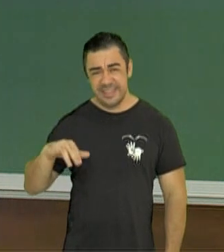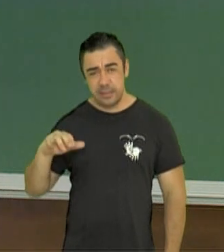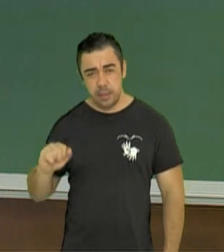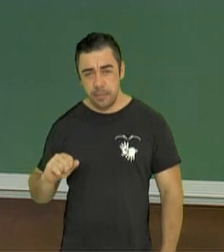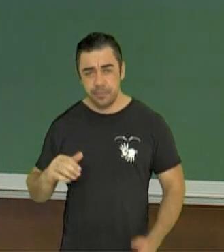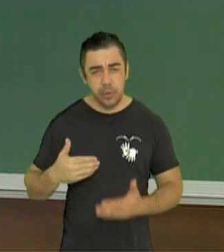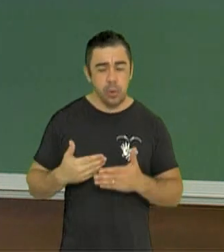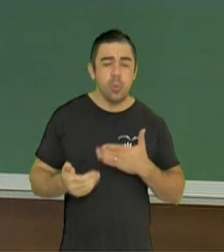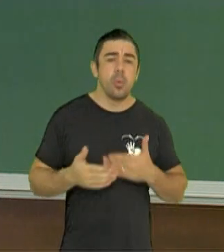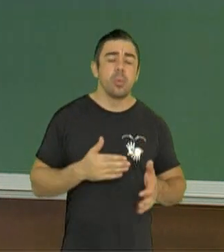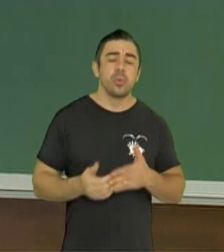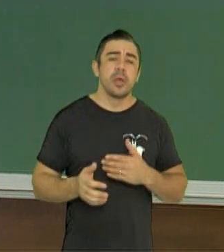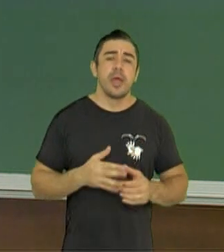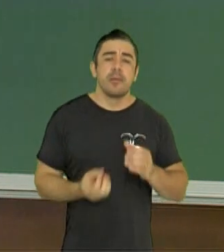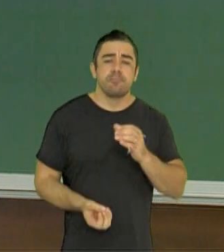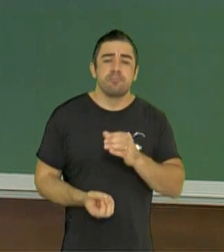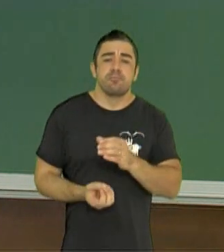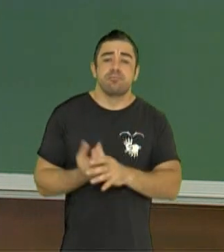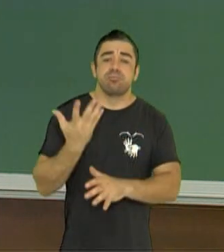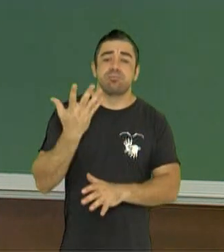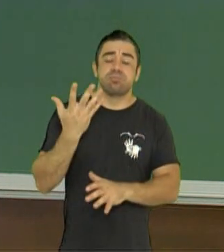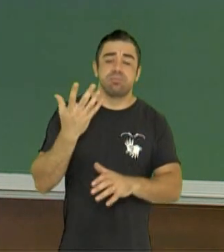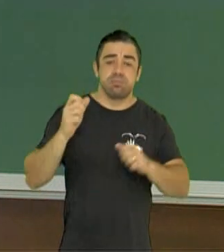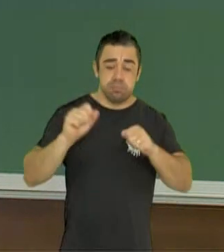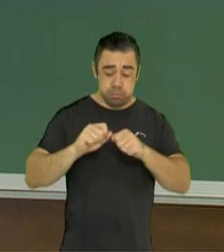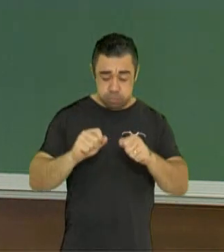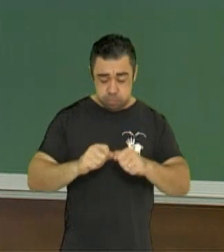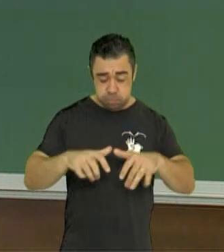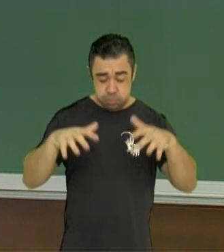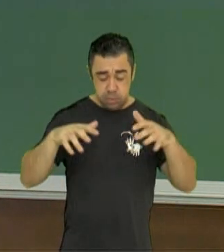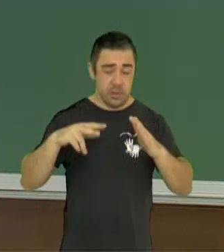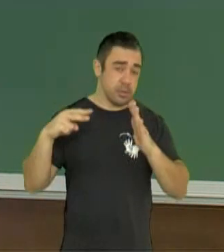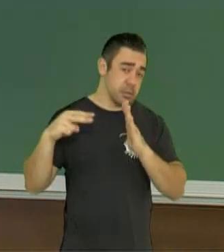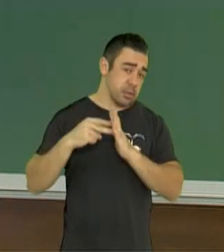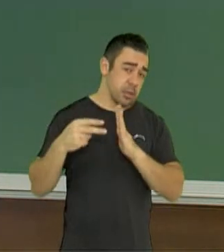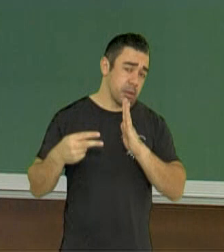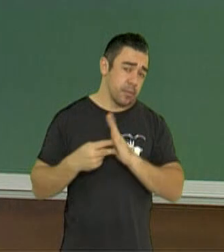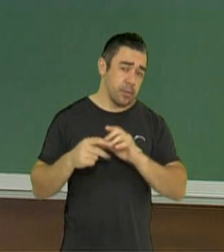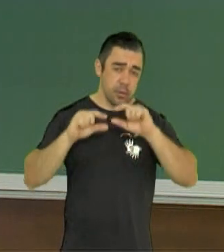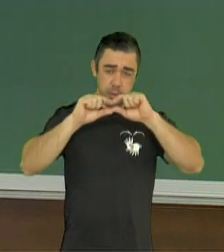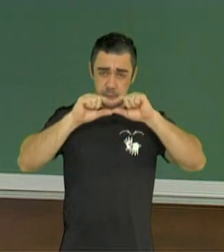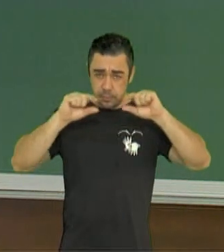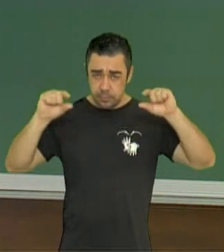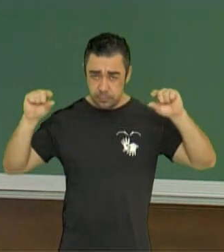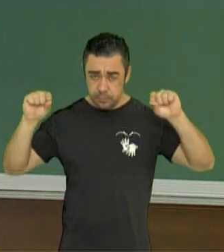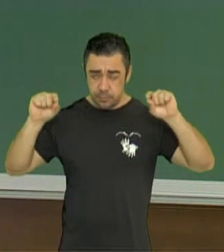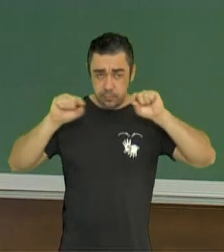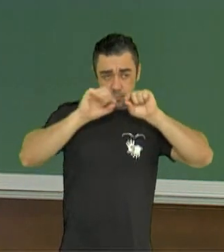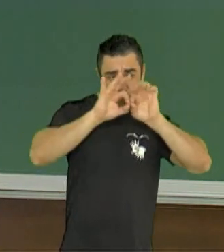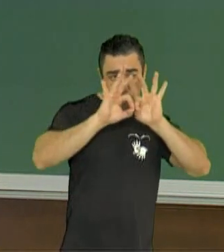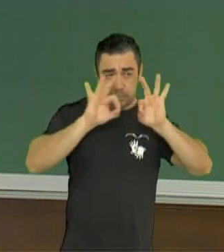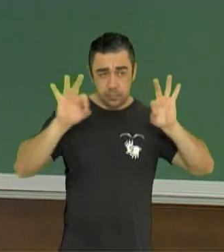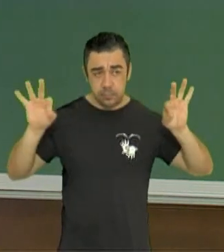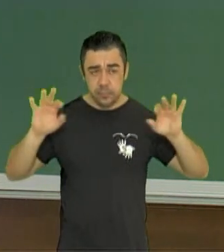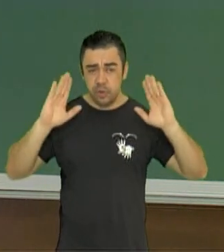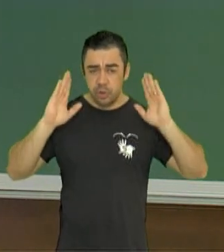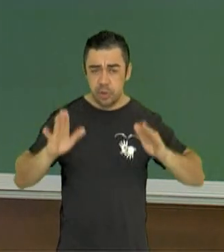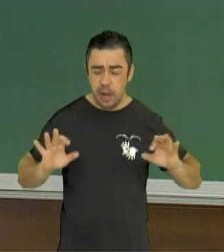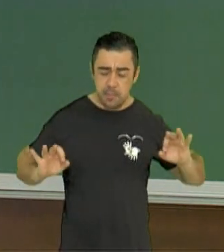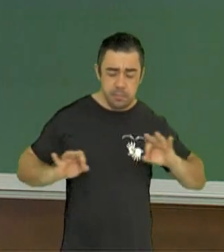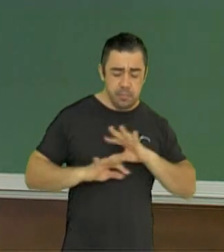da existência. Qual o efeito de sentido para o trecho grifado? Olha só, já tem pronta para ele